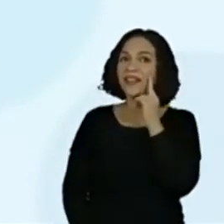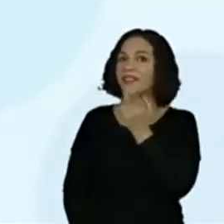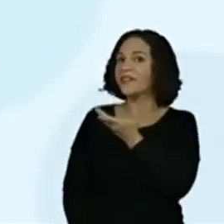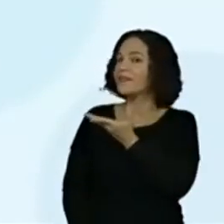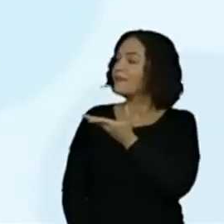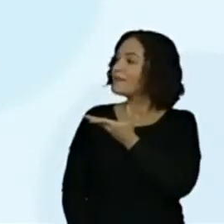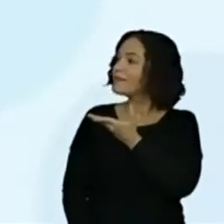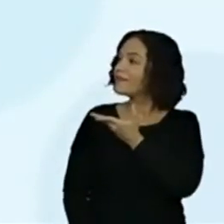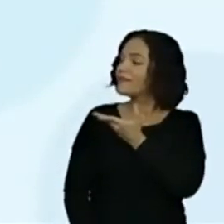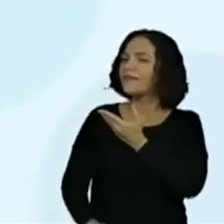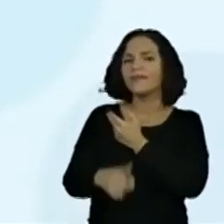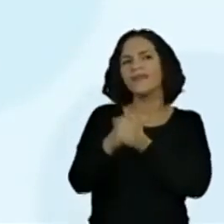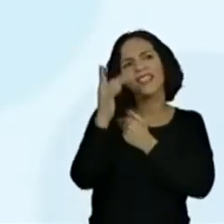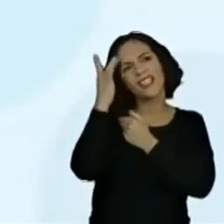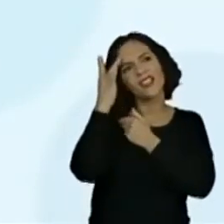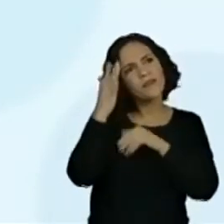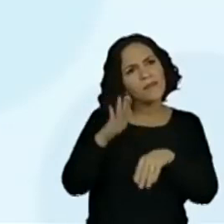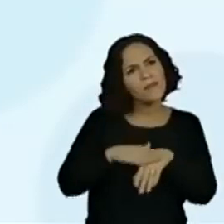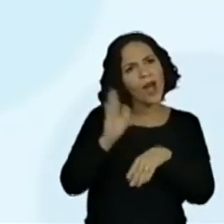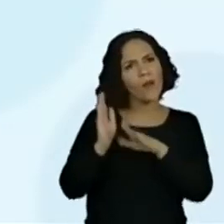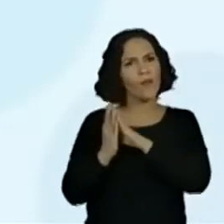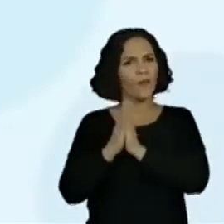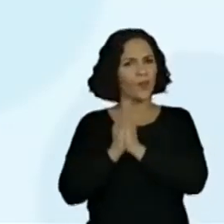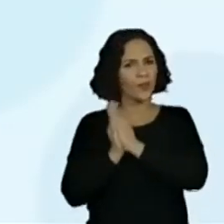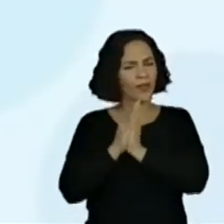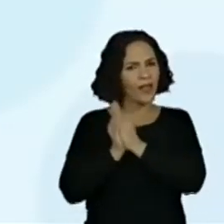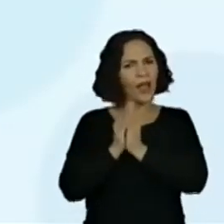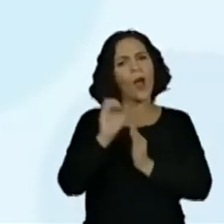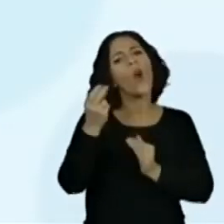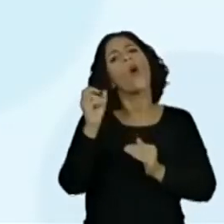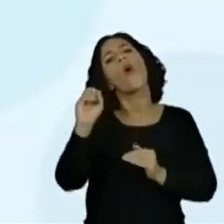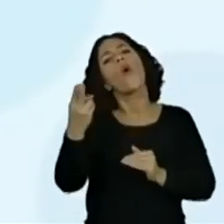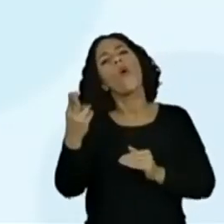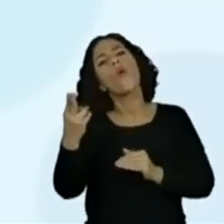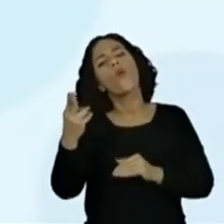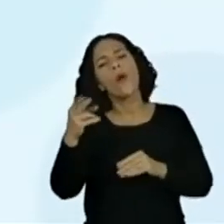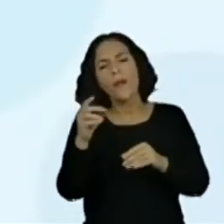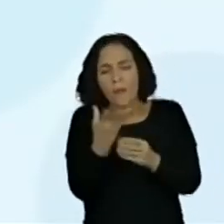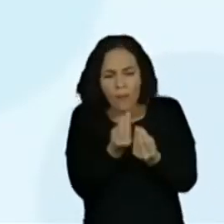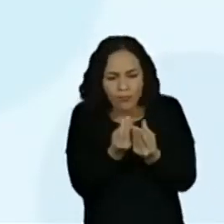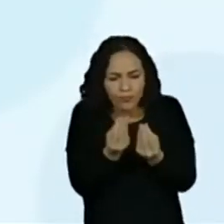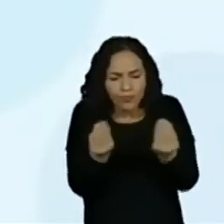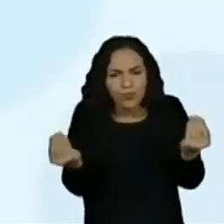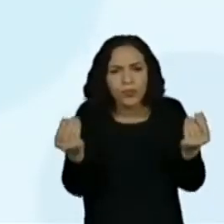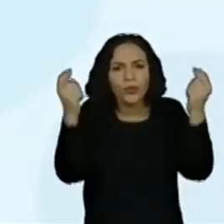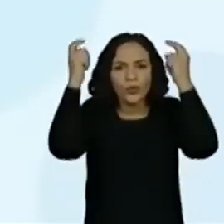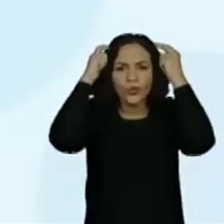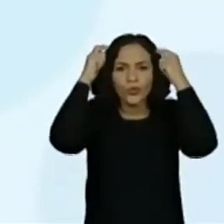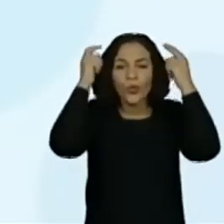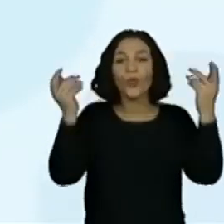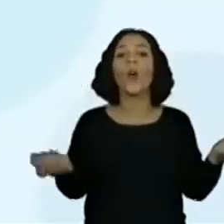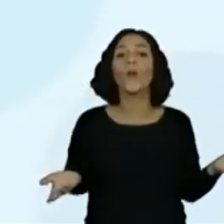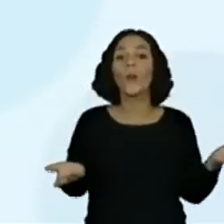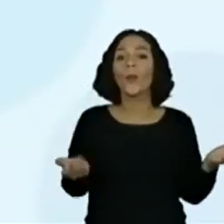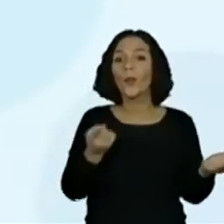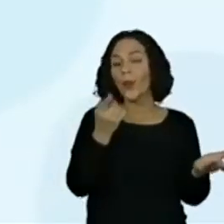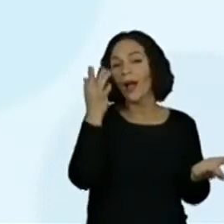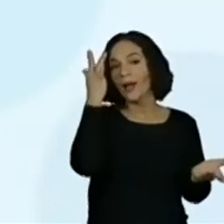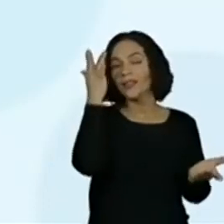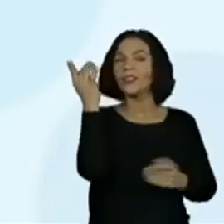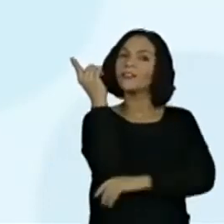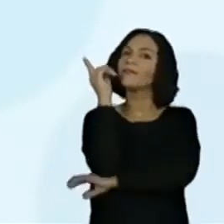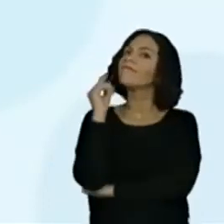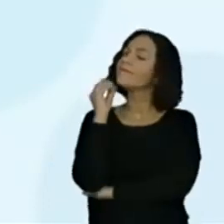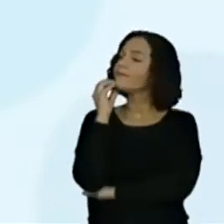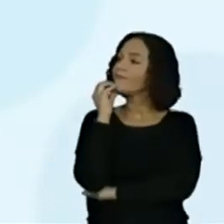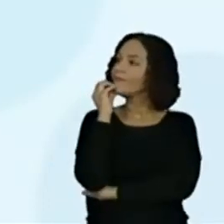tem mais ursos ou tem mais bonecas? E aí, professora Kelly? Olhando assim, você acha... Olha para